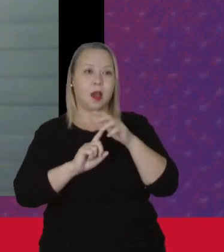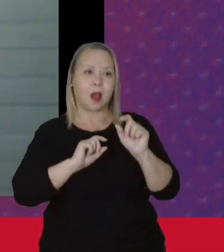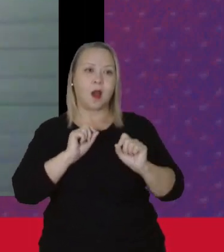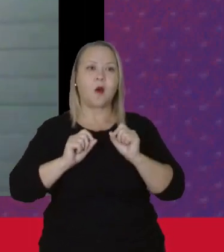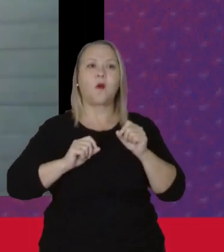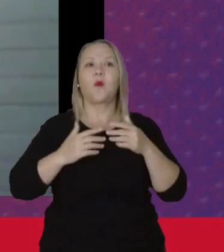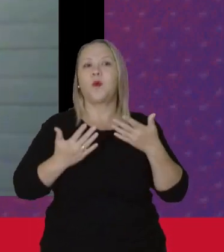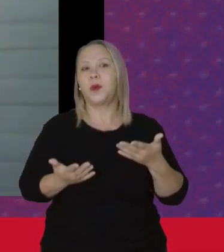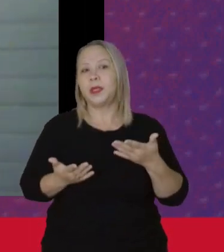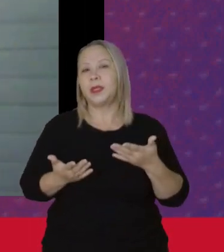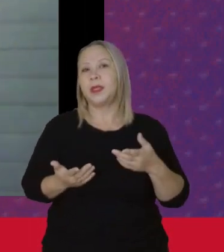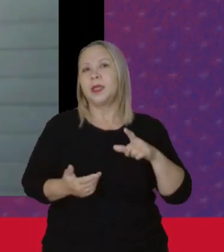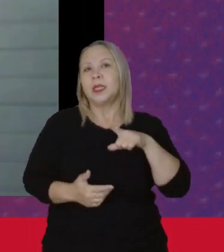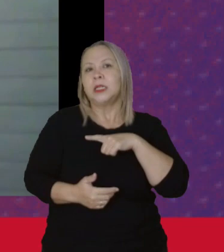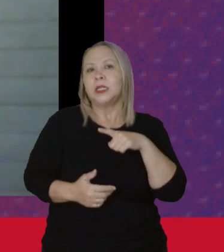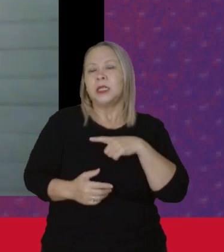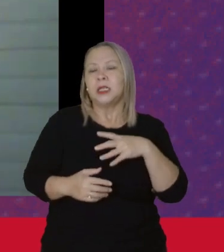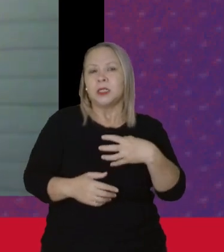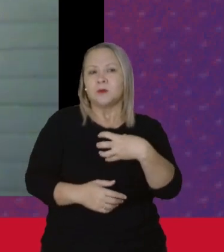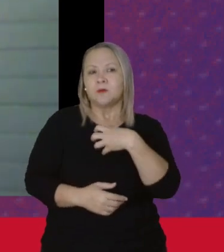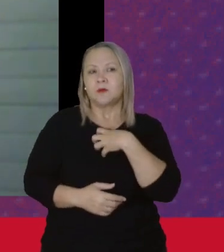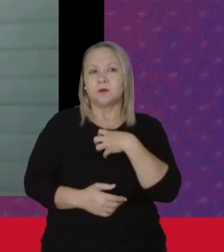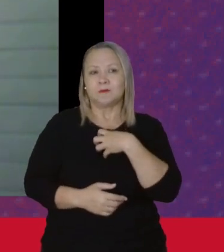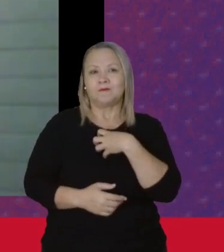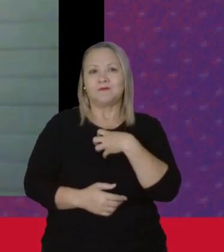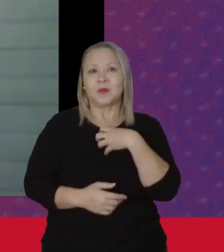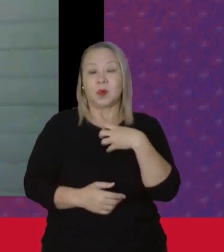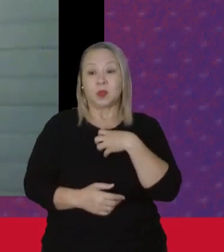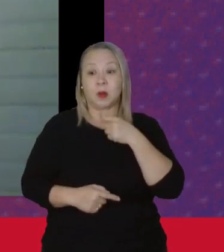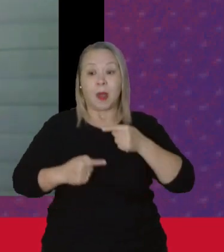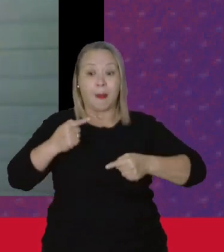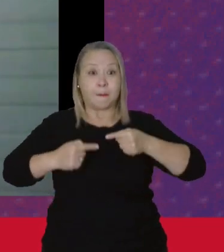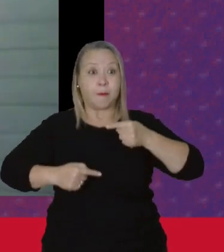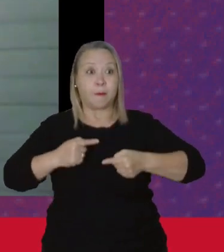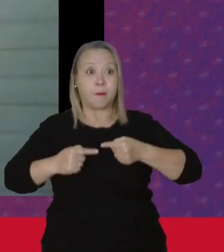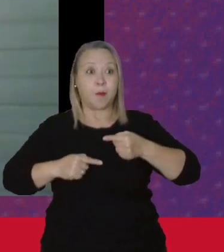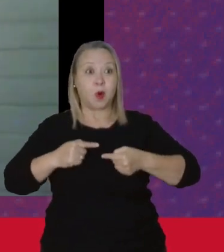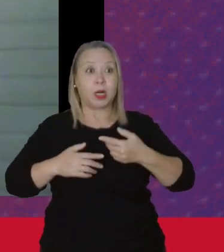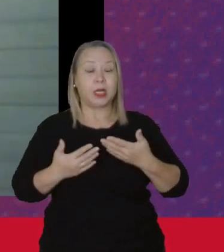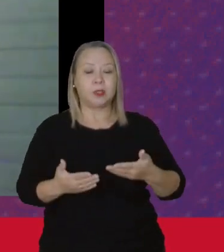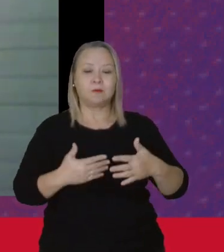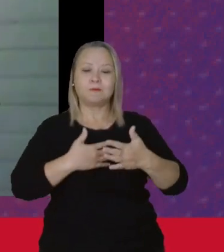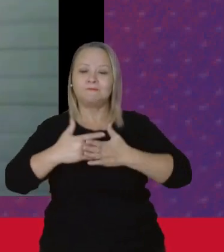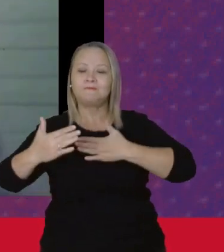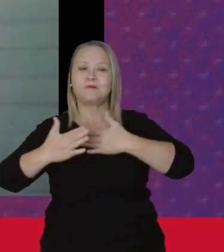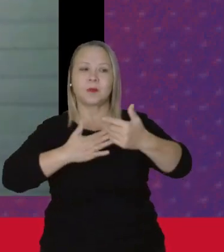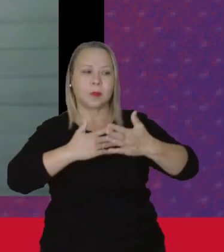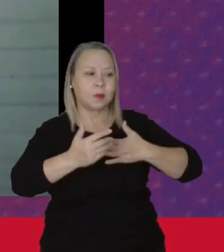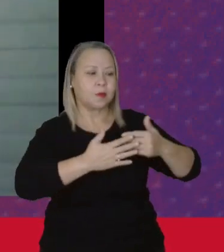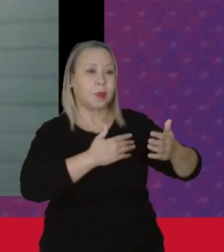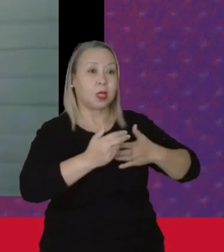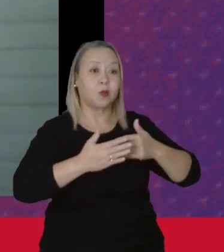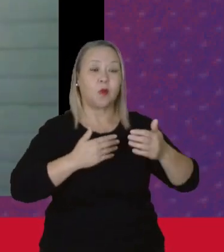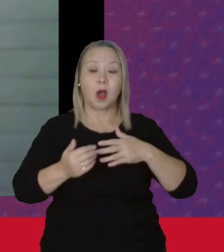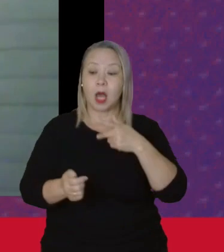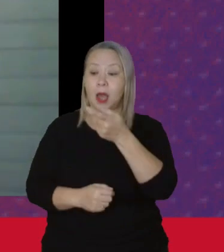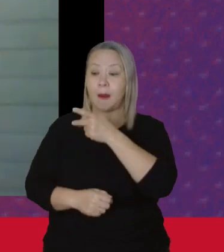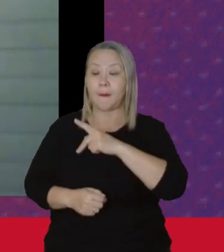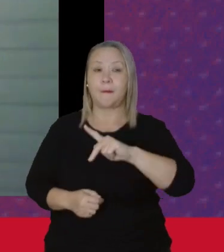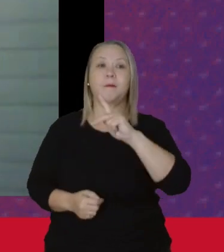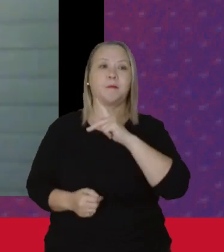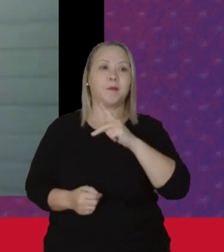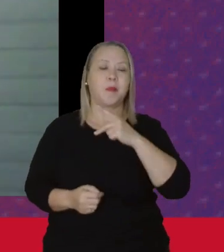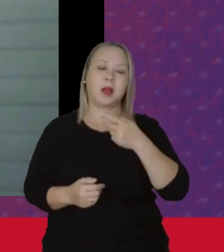que passa de uma forma mais politizada a atuar para